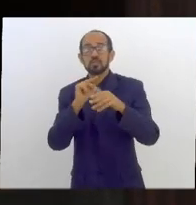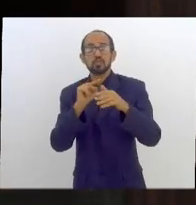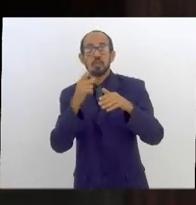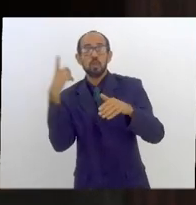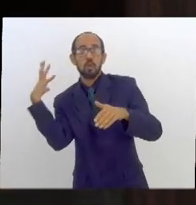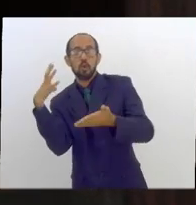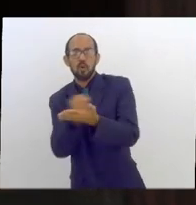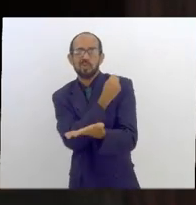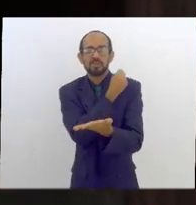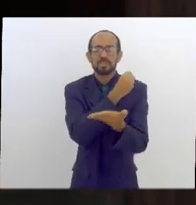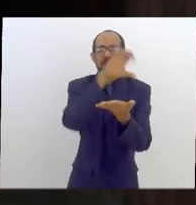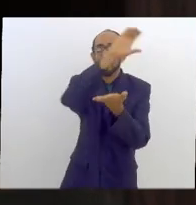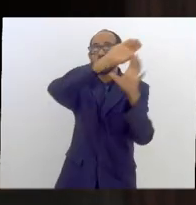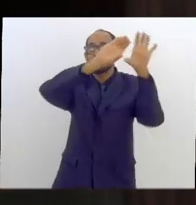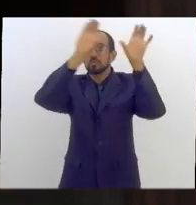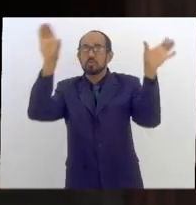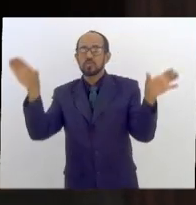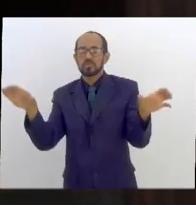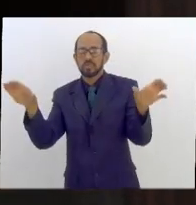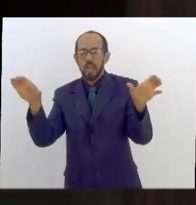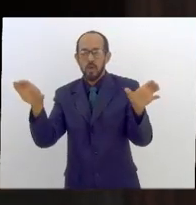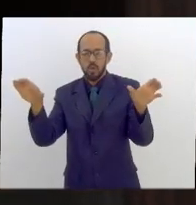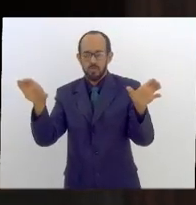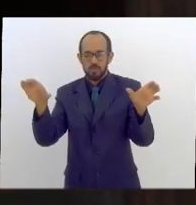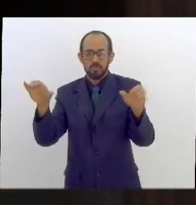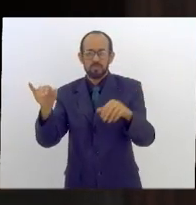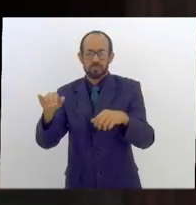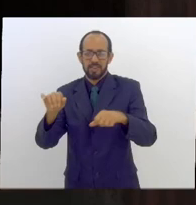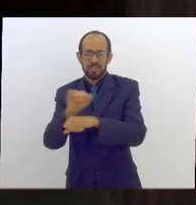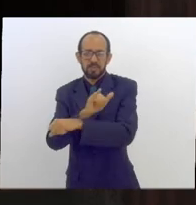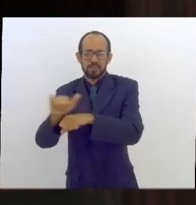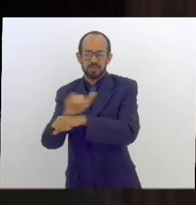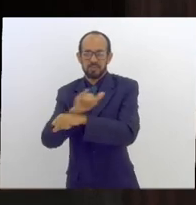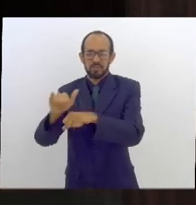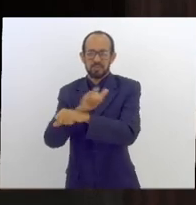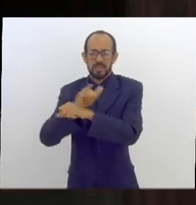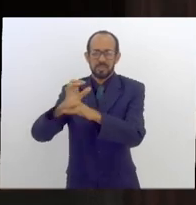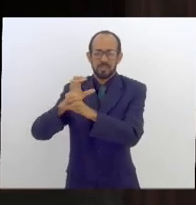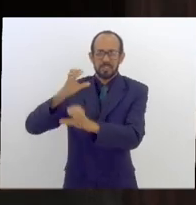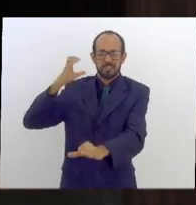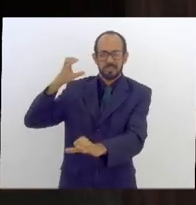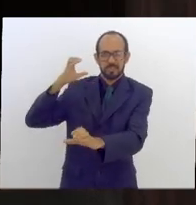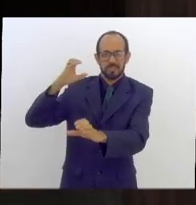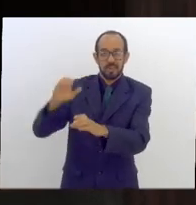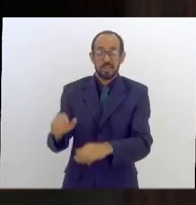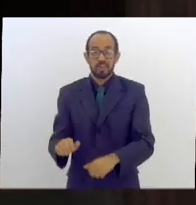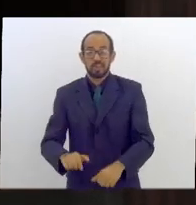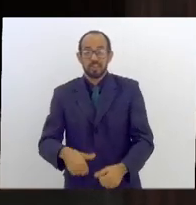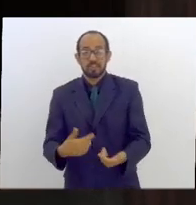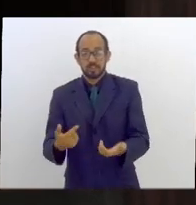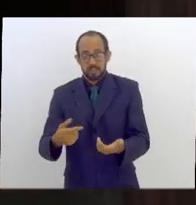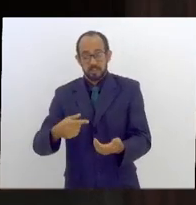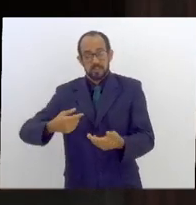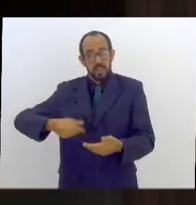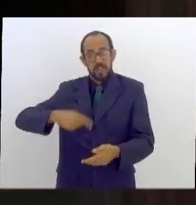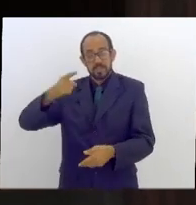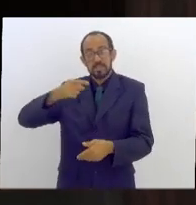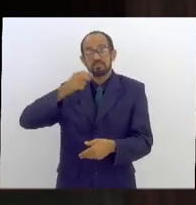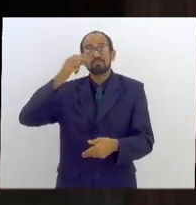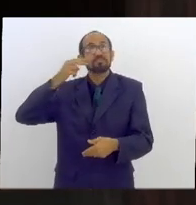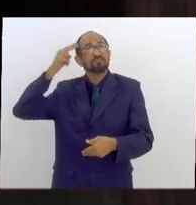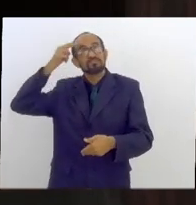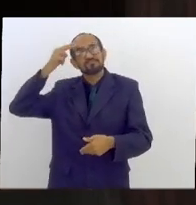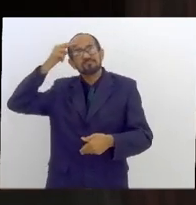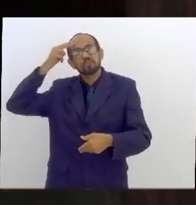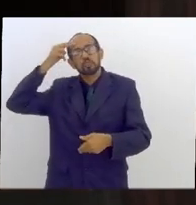suas engenhosidades voadoras. Tal fascínio é relatado desde os tempos mais remotos, com Ícaro,